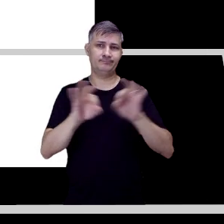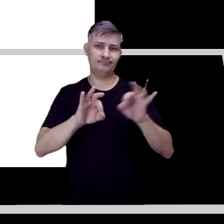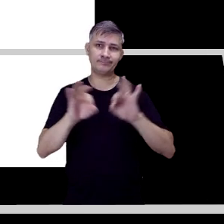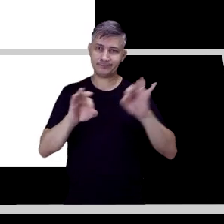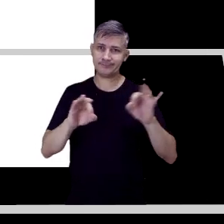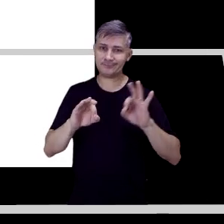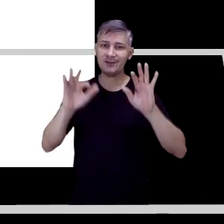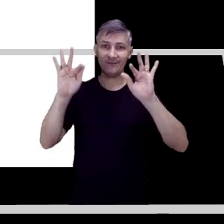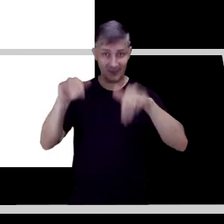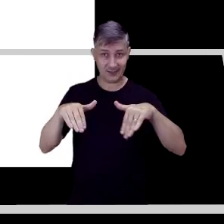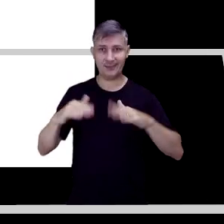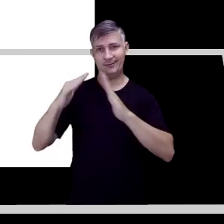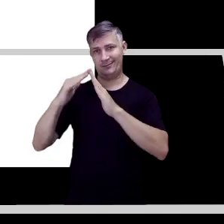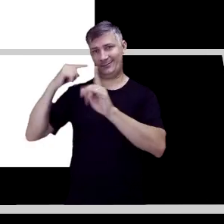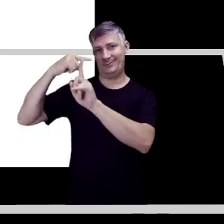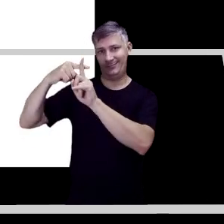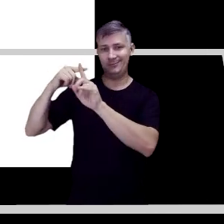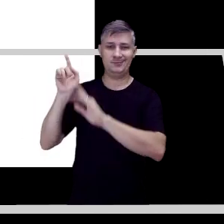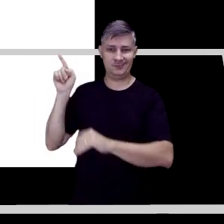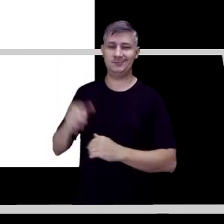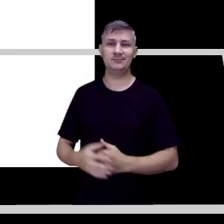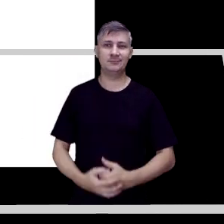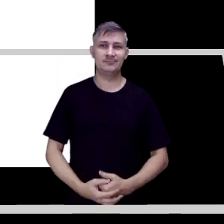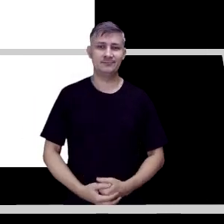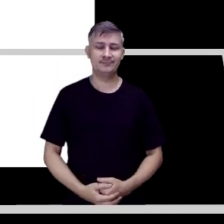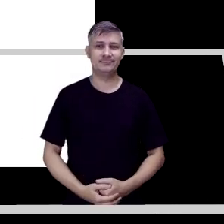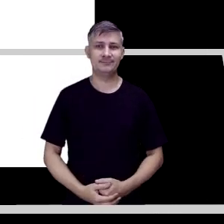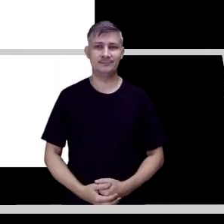último, a montagem final do equipamento.